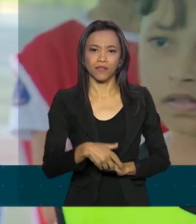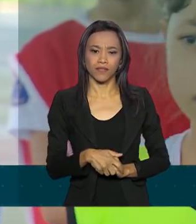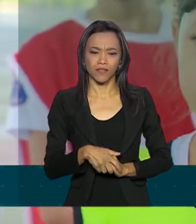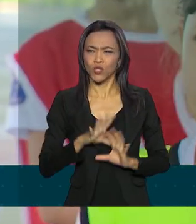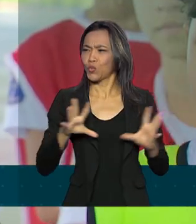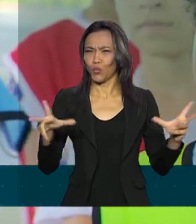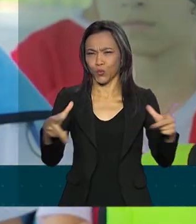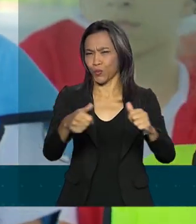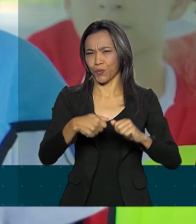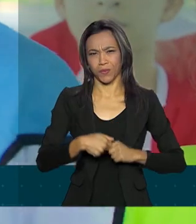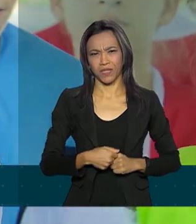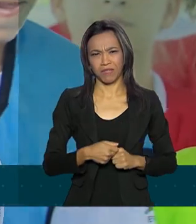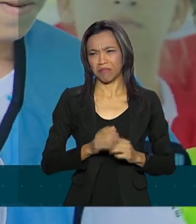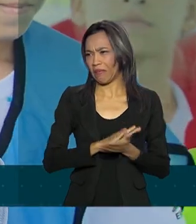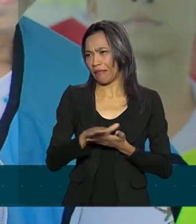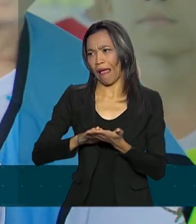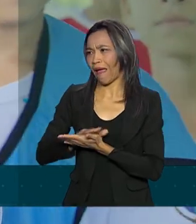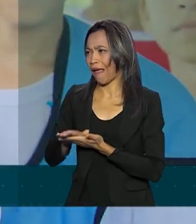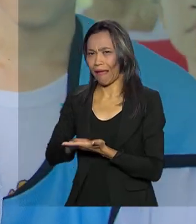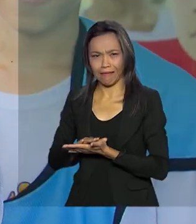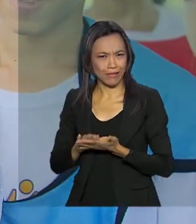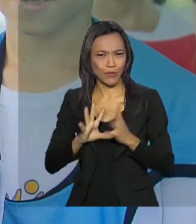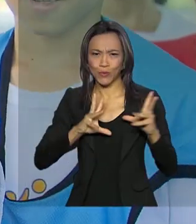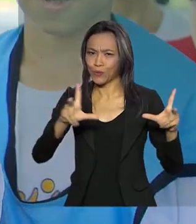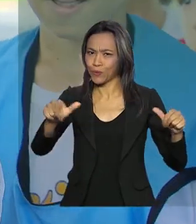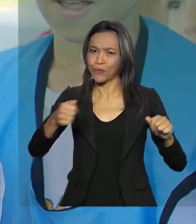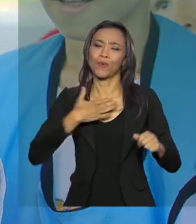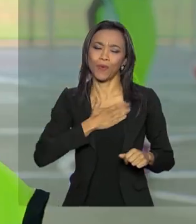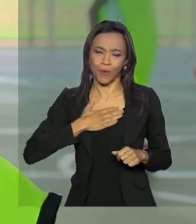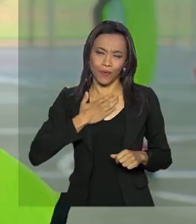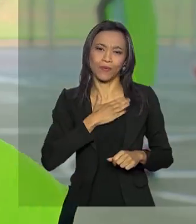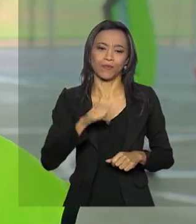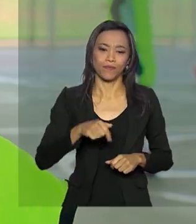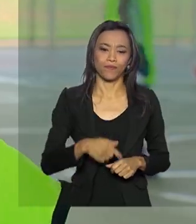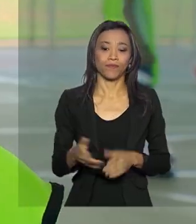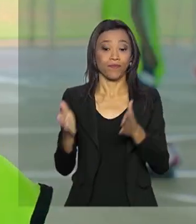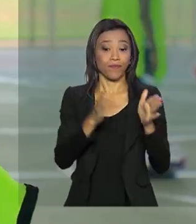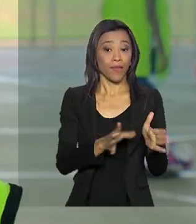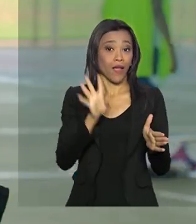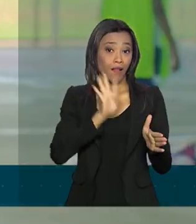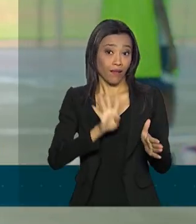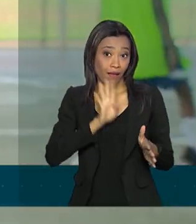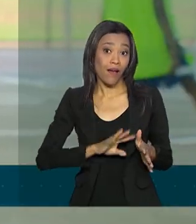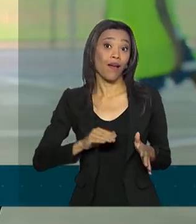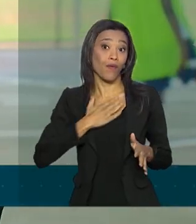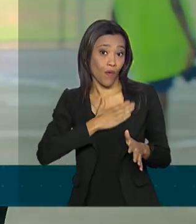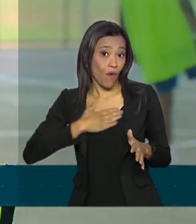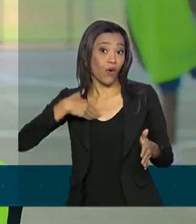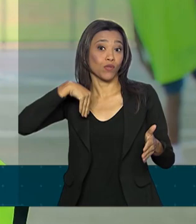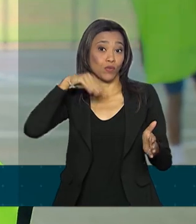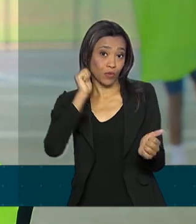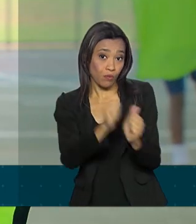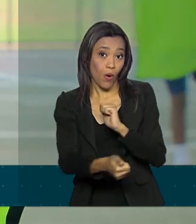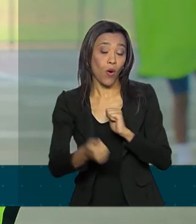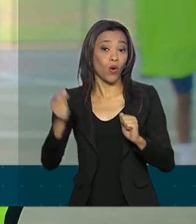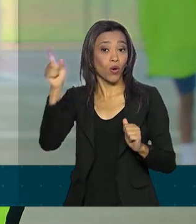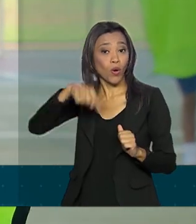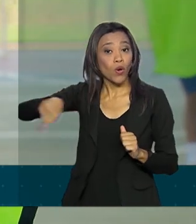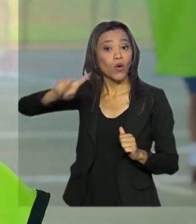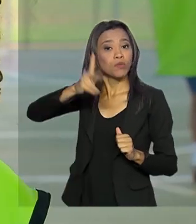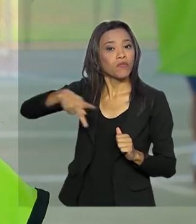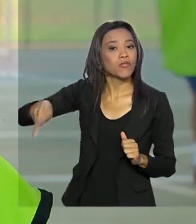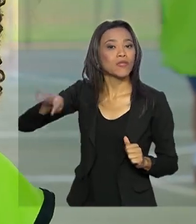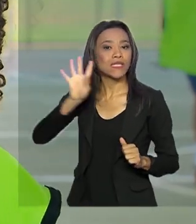que tudo não tem nada que eu não goste mais do que outra coisa é muito legal abaixo dos postes professores são muito